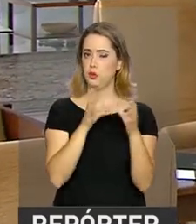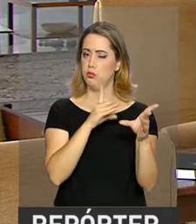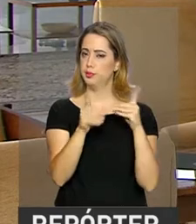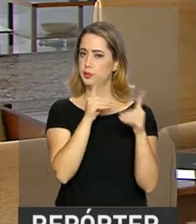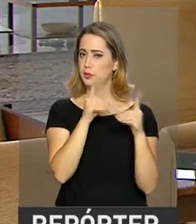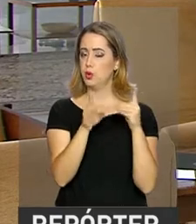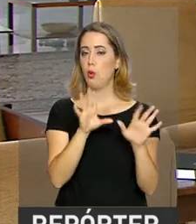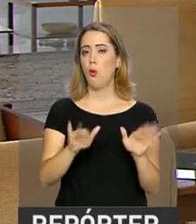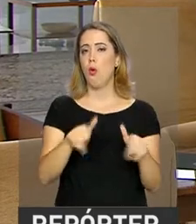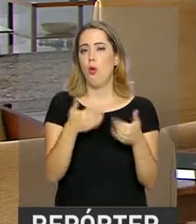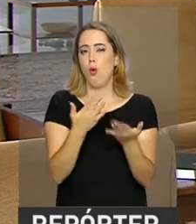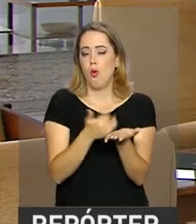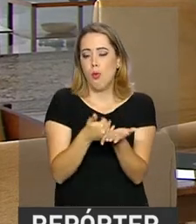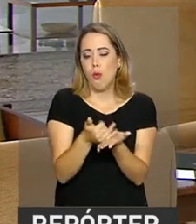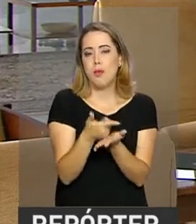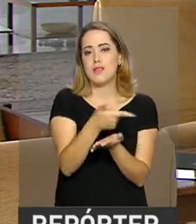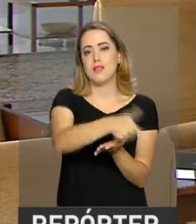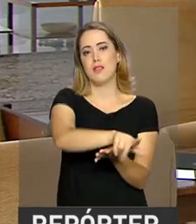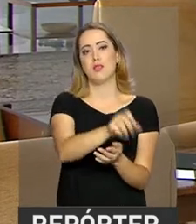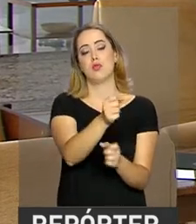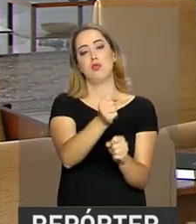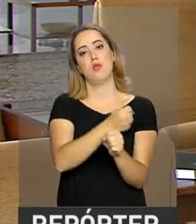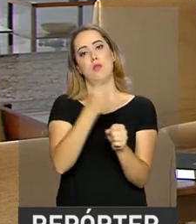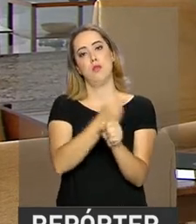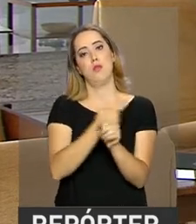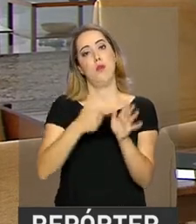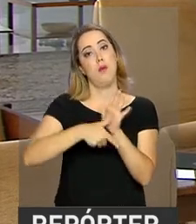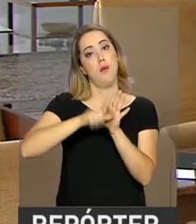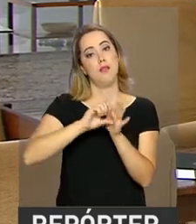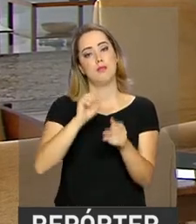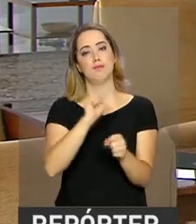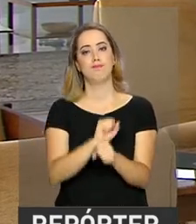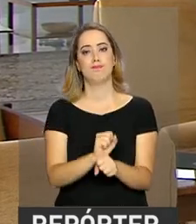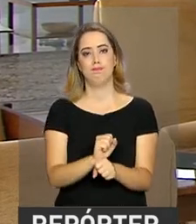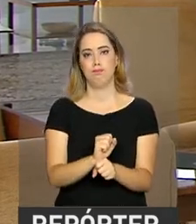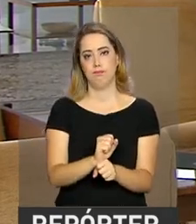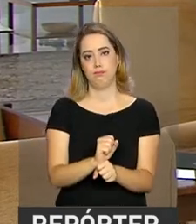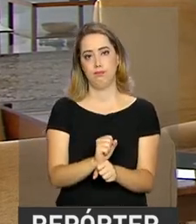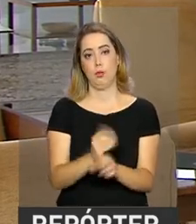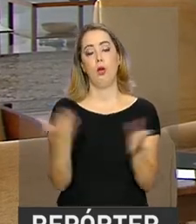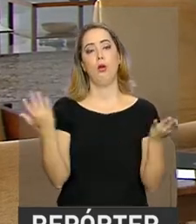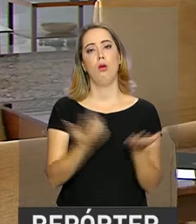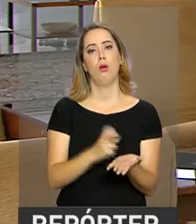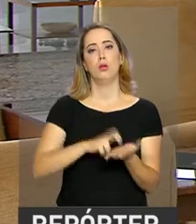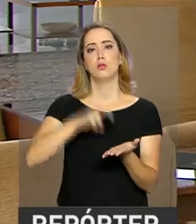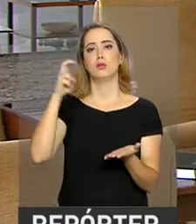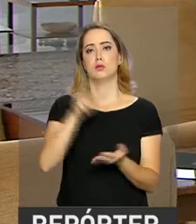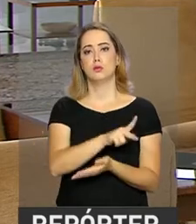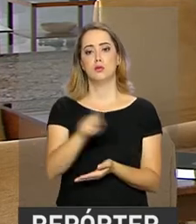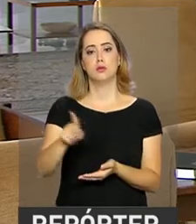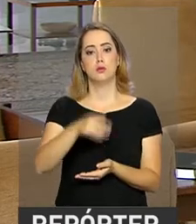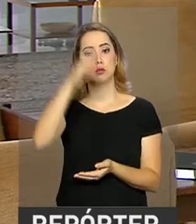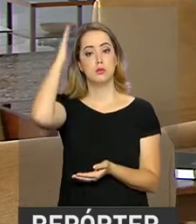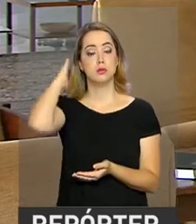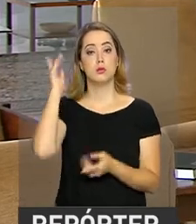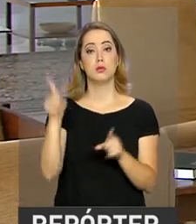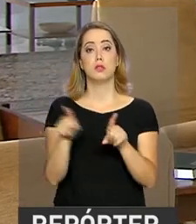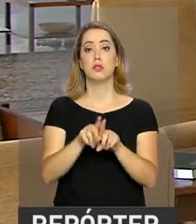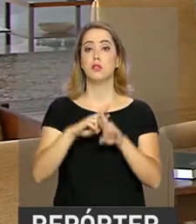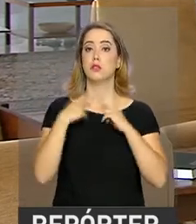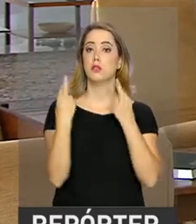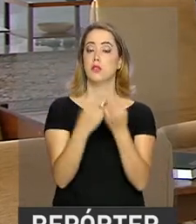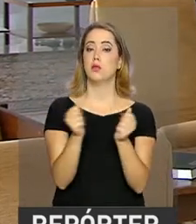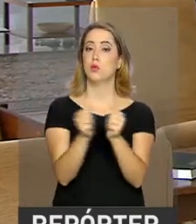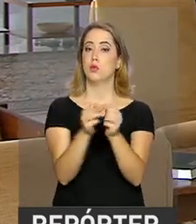retomada de obras do governo federal que estão paralisadas e também hoje pela manhã o presidente michel temer tem reunião com o ministro da justiça